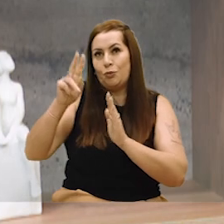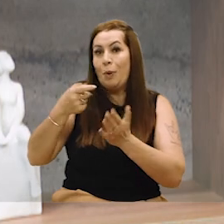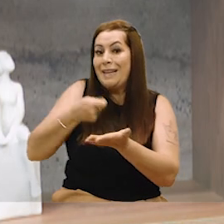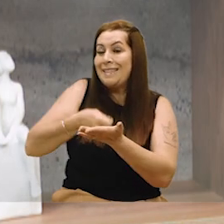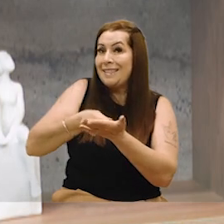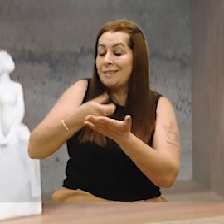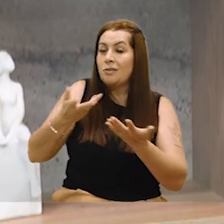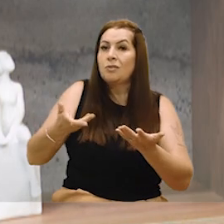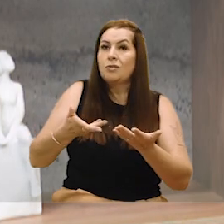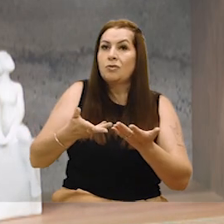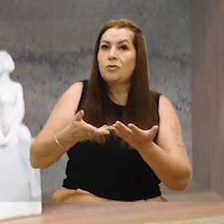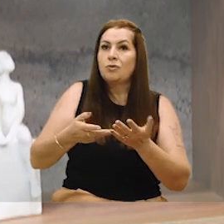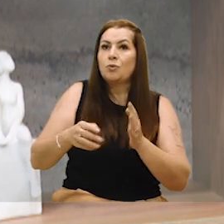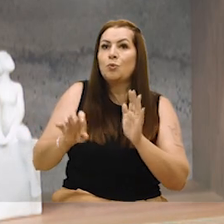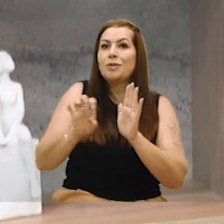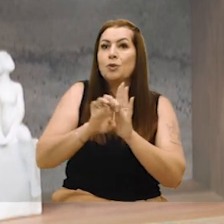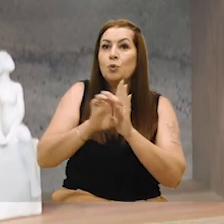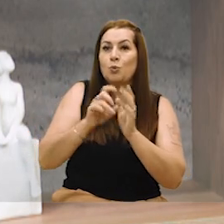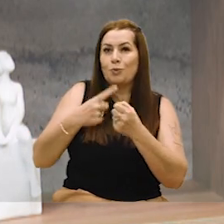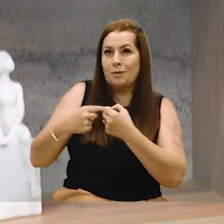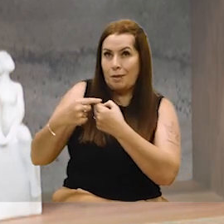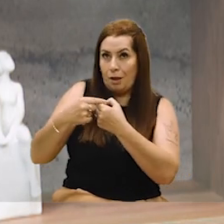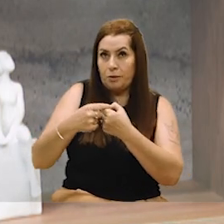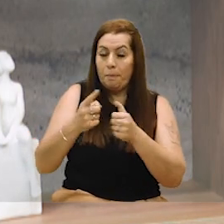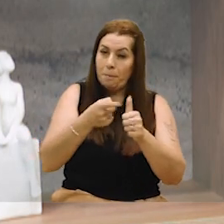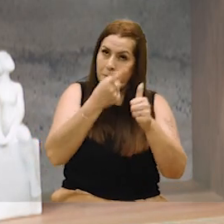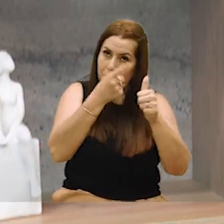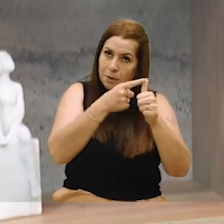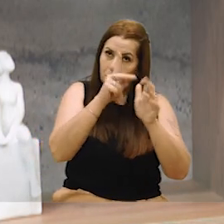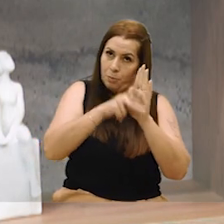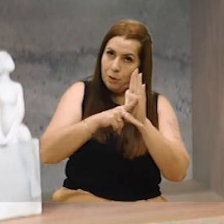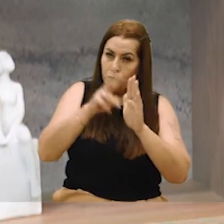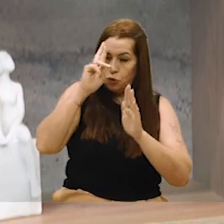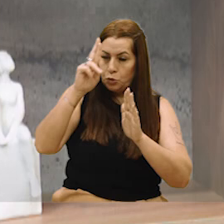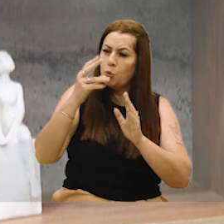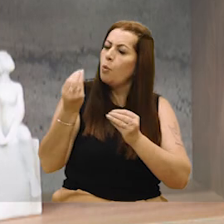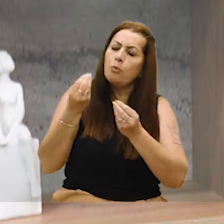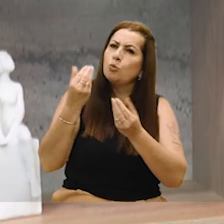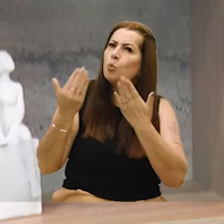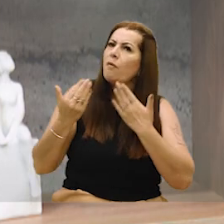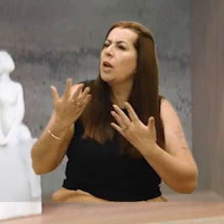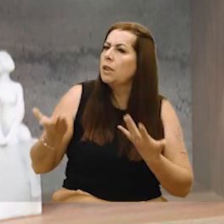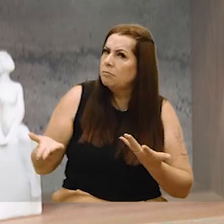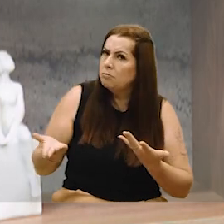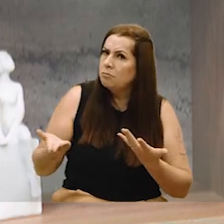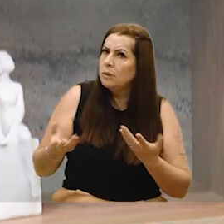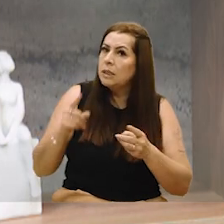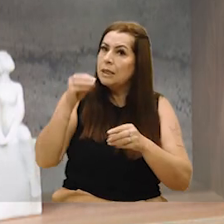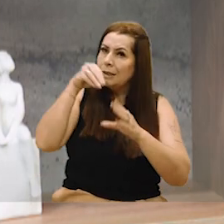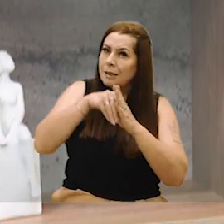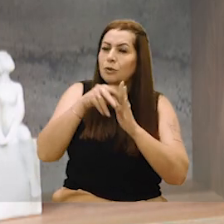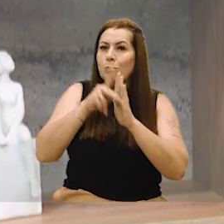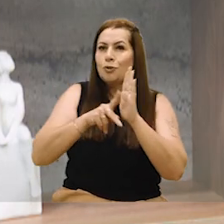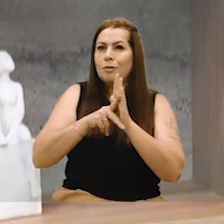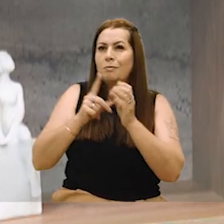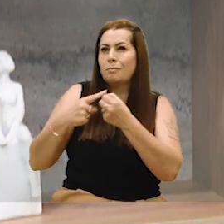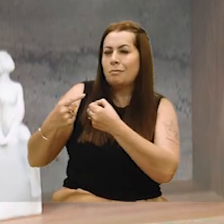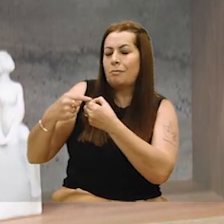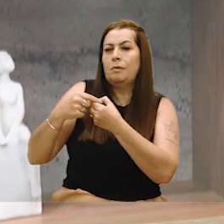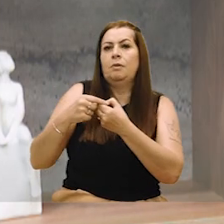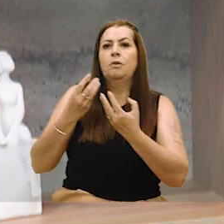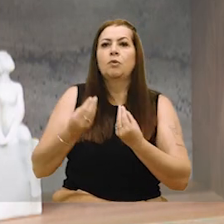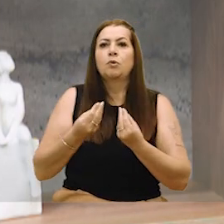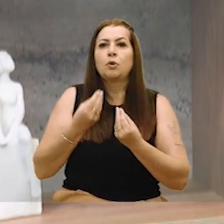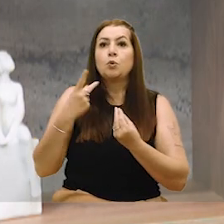com as exigências do Estatuto das Cidades. Primeiro, o plano diretor. Como é que o senhor avalia dentro do projeto de